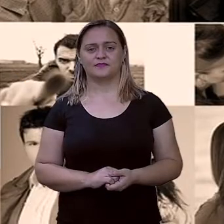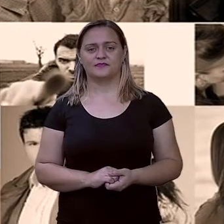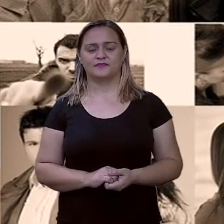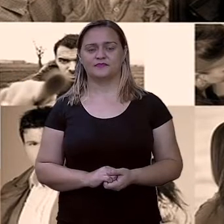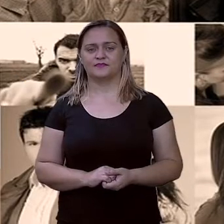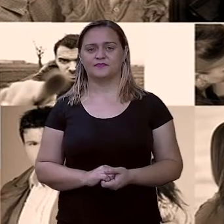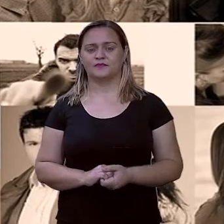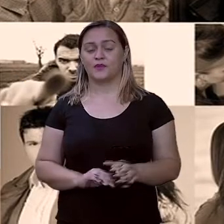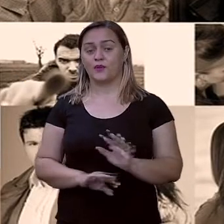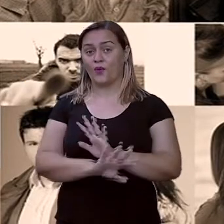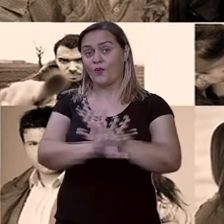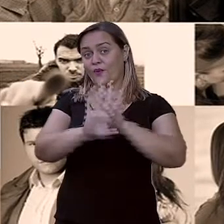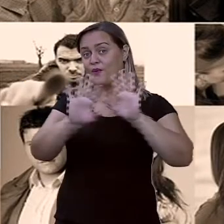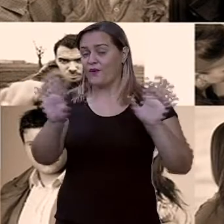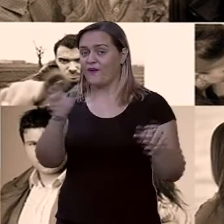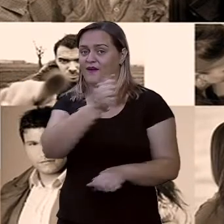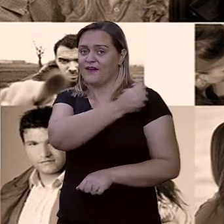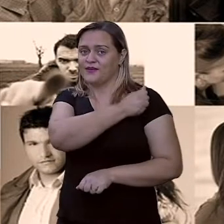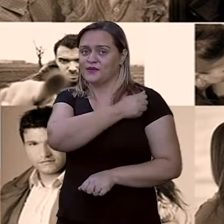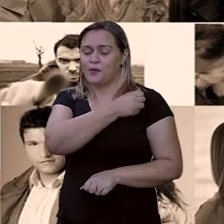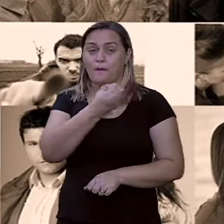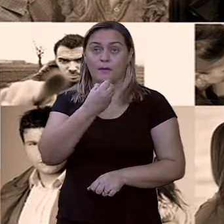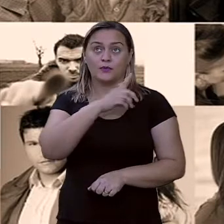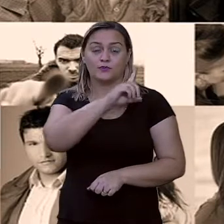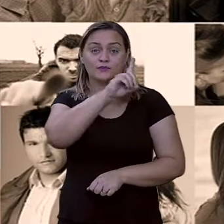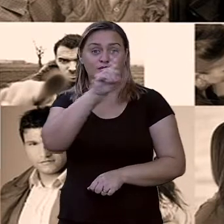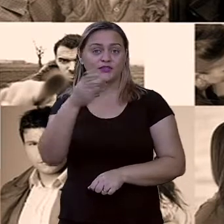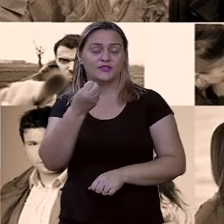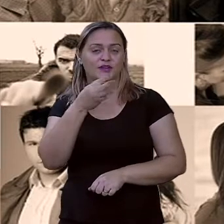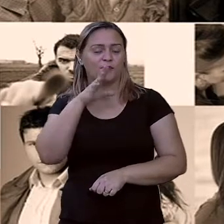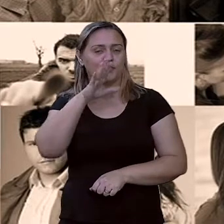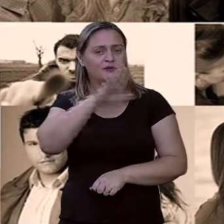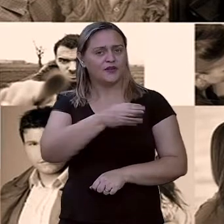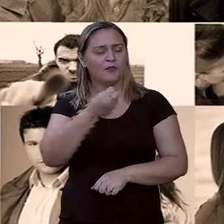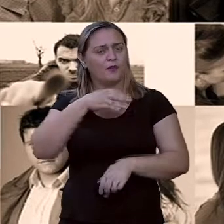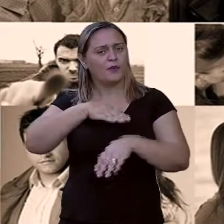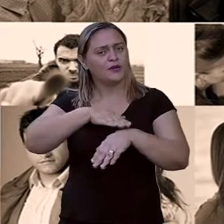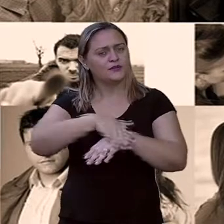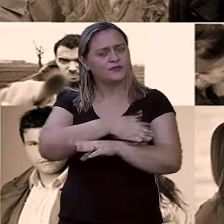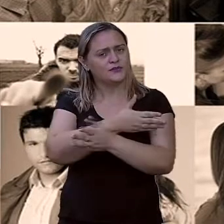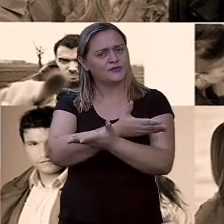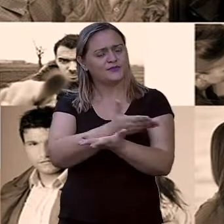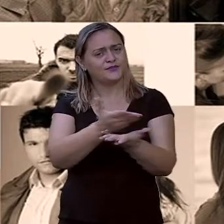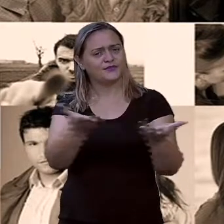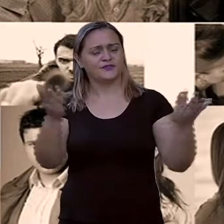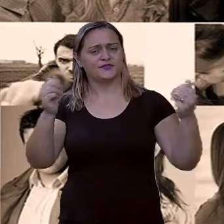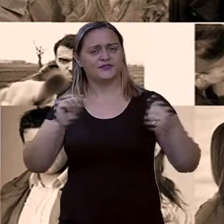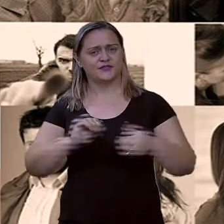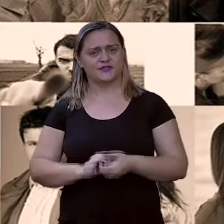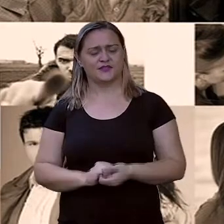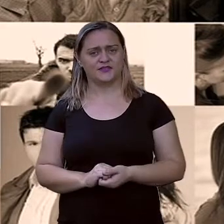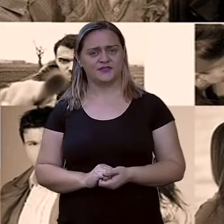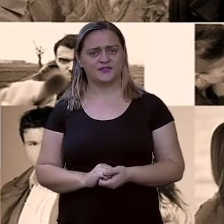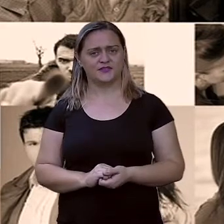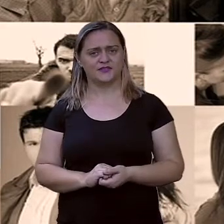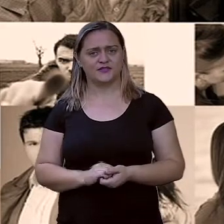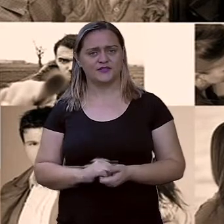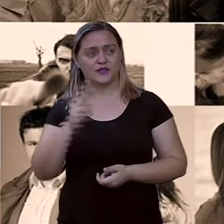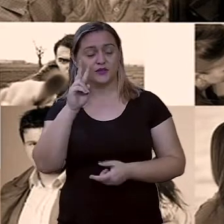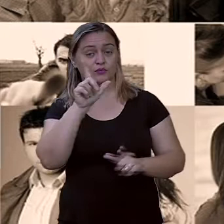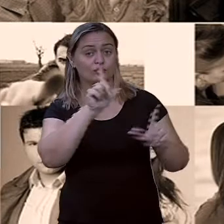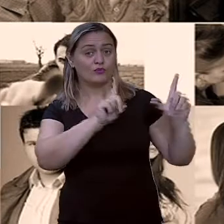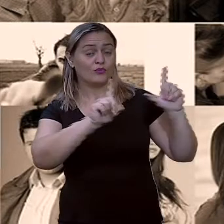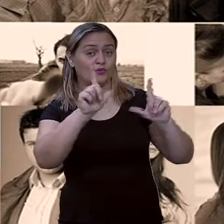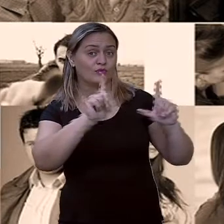Oi pessoal, bom dia, boa tarde, boa noite para todos vocês que estão aí nos assistindo.